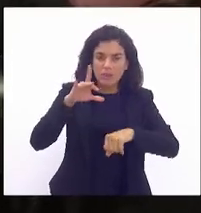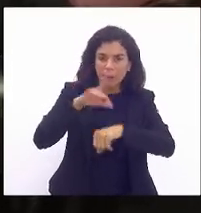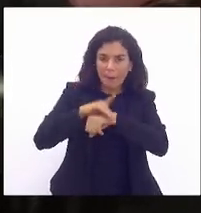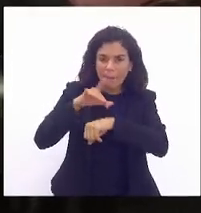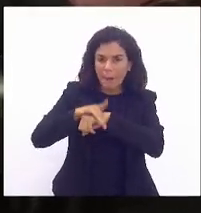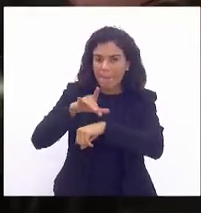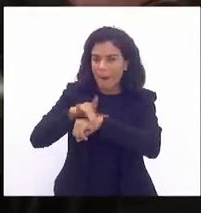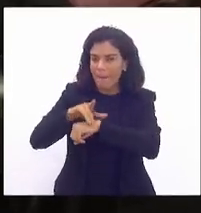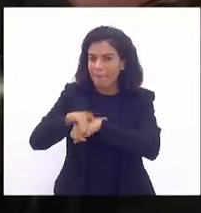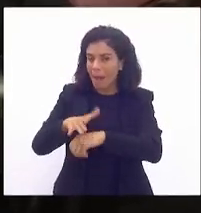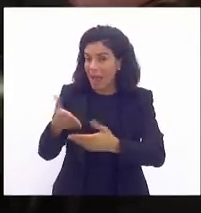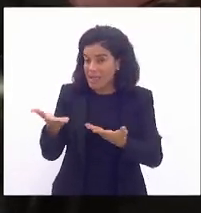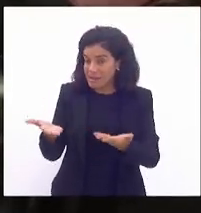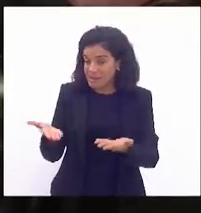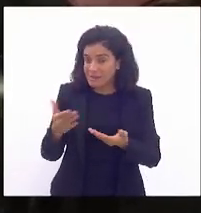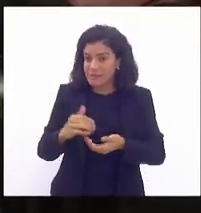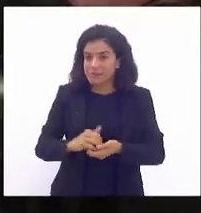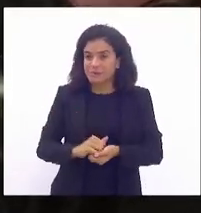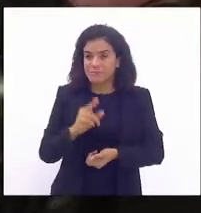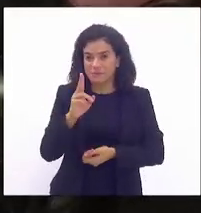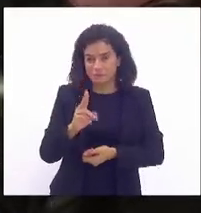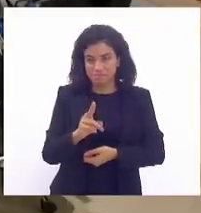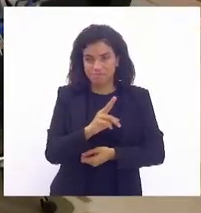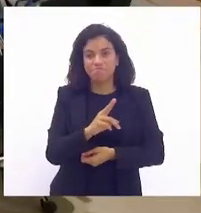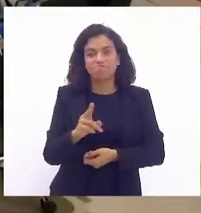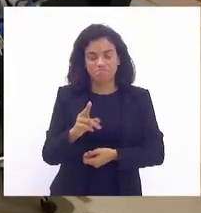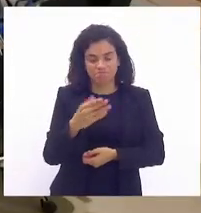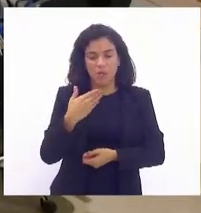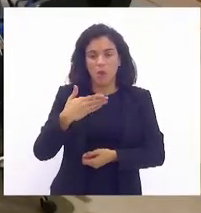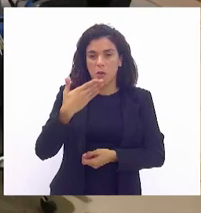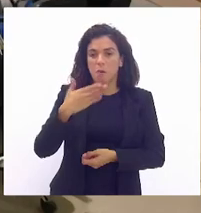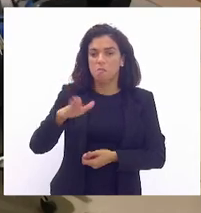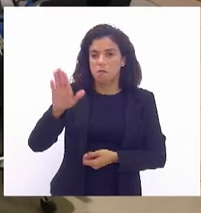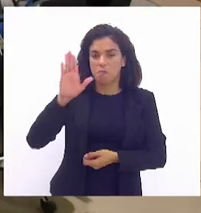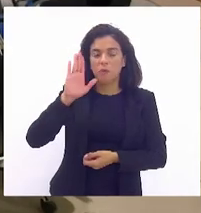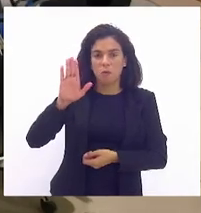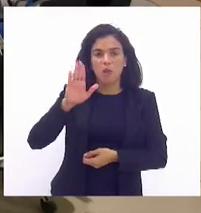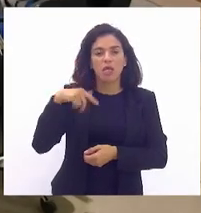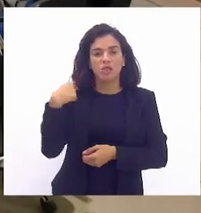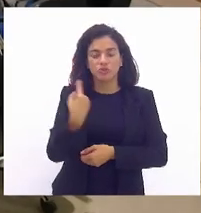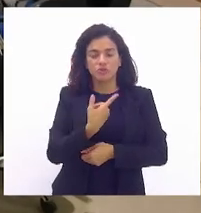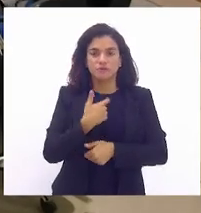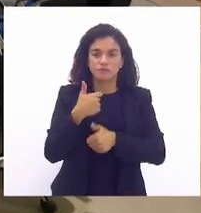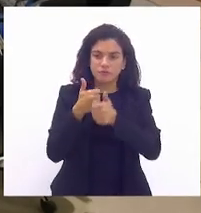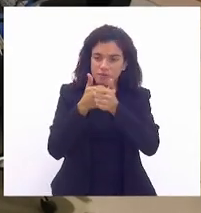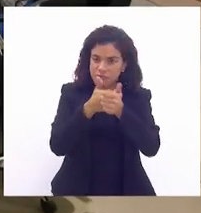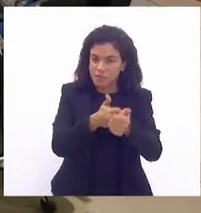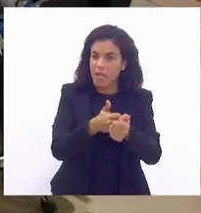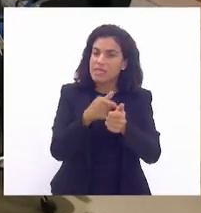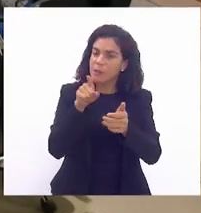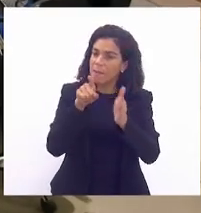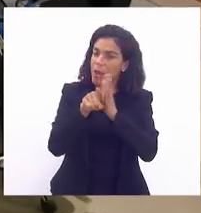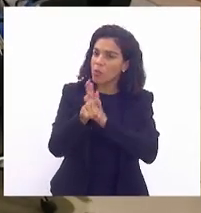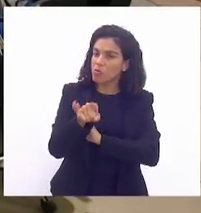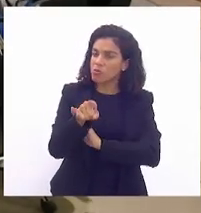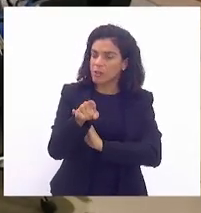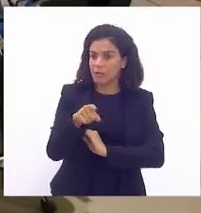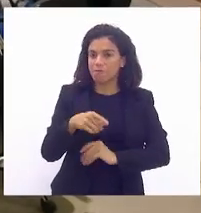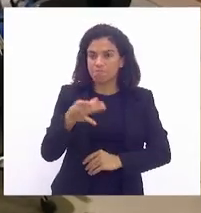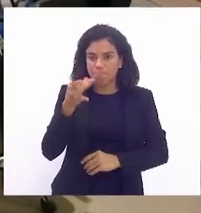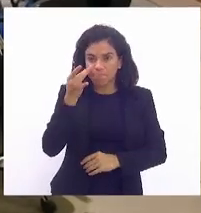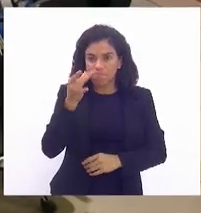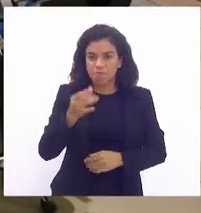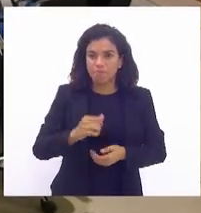maneira? Padre Juarez, comprometo que nós vamos acompanhar essa tua pergunta de perto, com